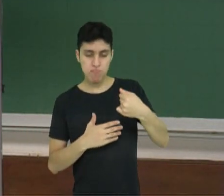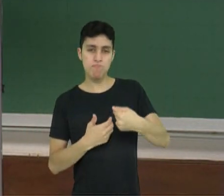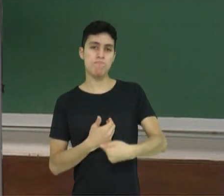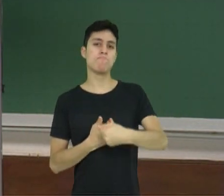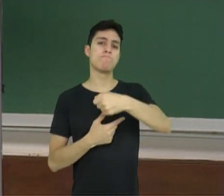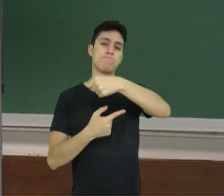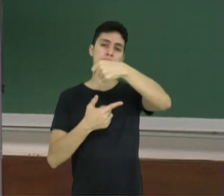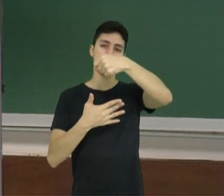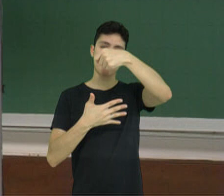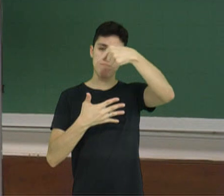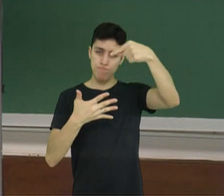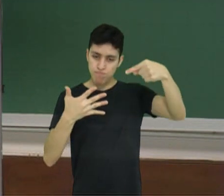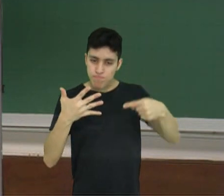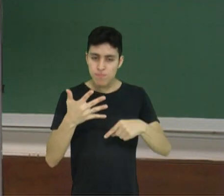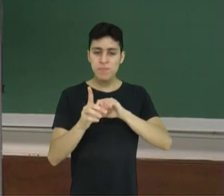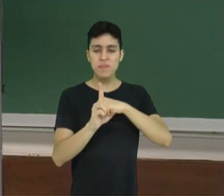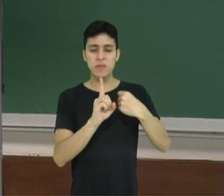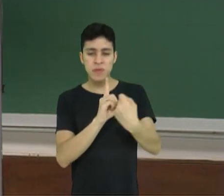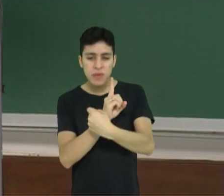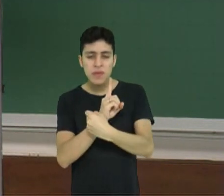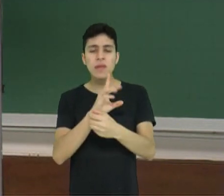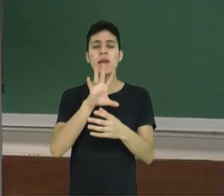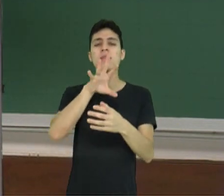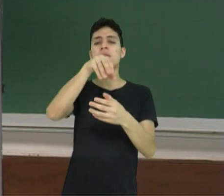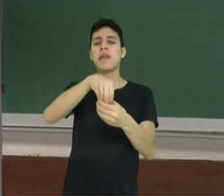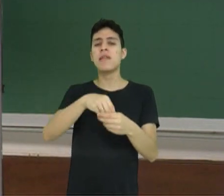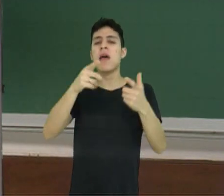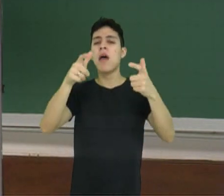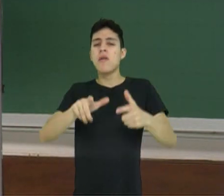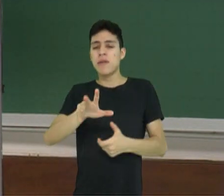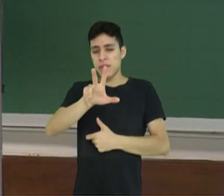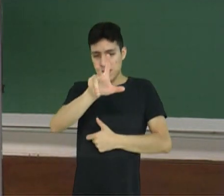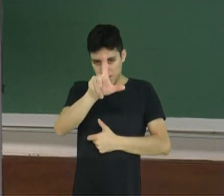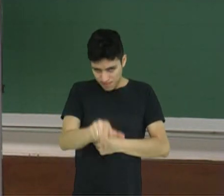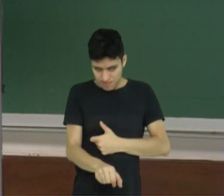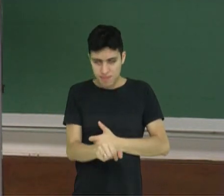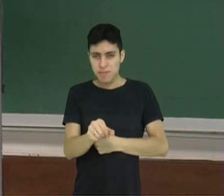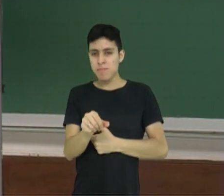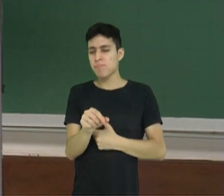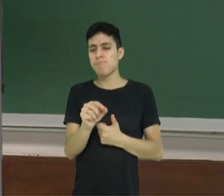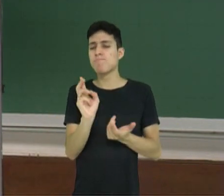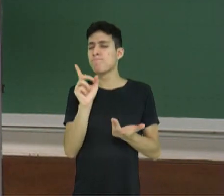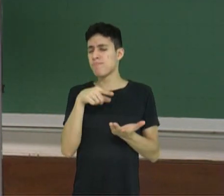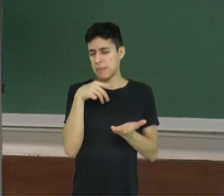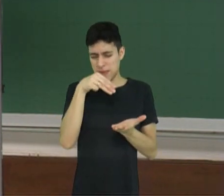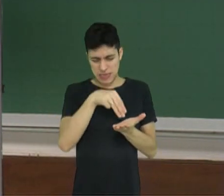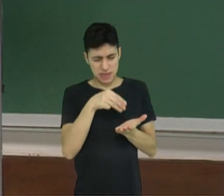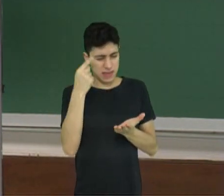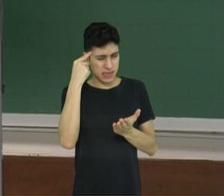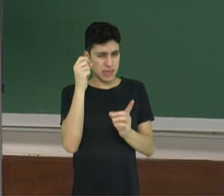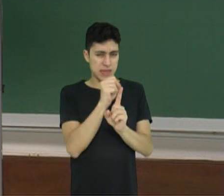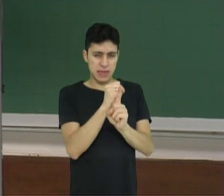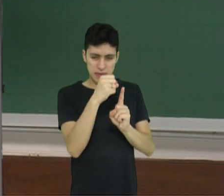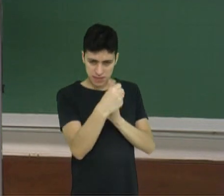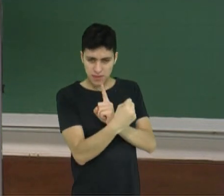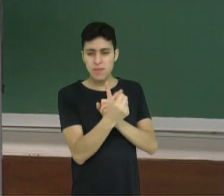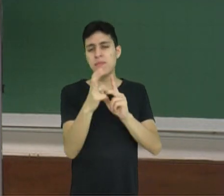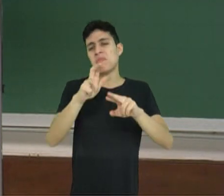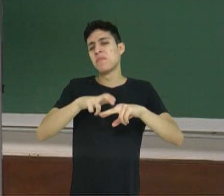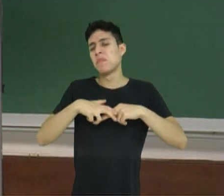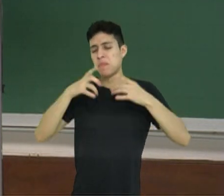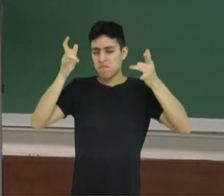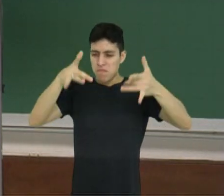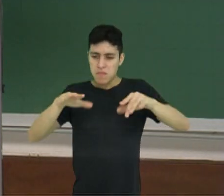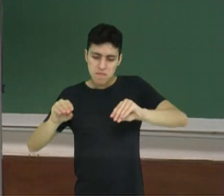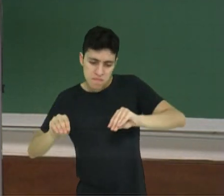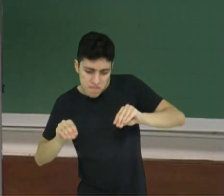continente africano. Percebemos que as migrações estão relacionadas a esses aspectos sociais, né? Porque as migrações